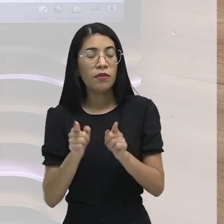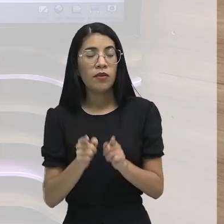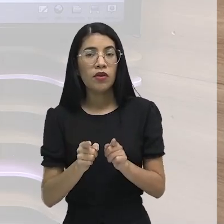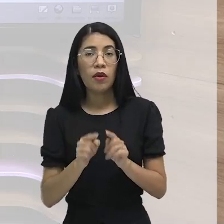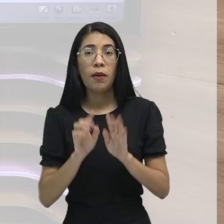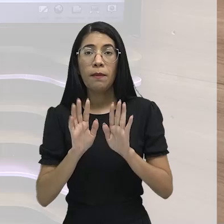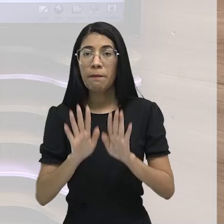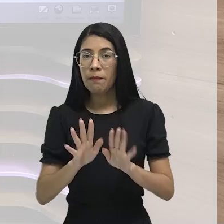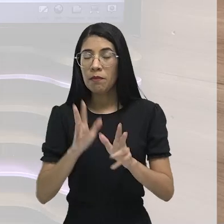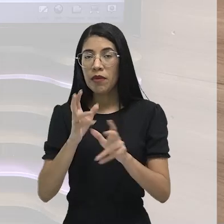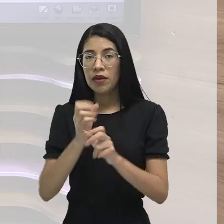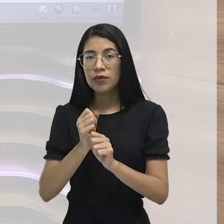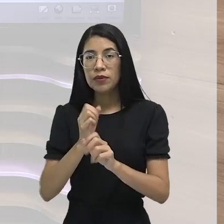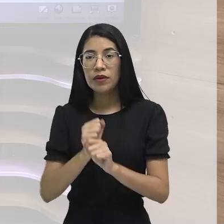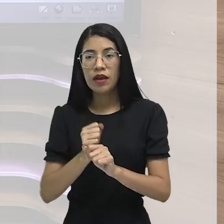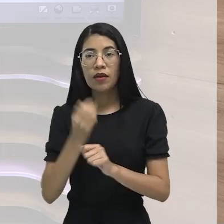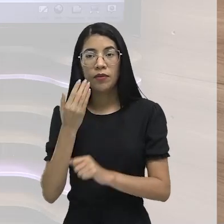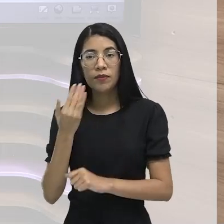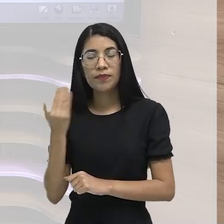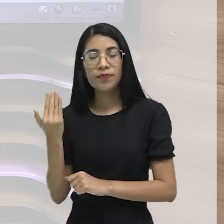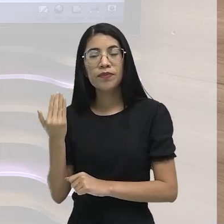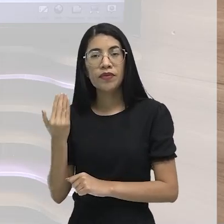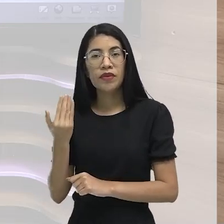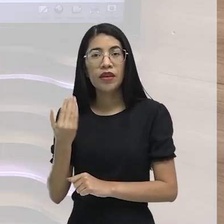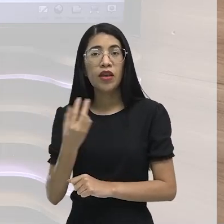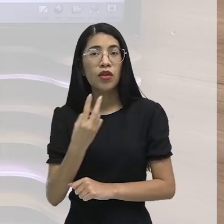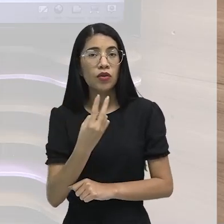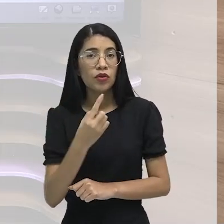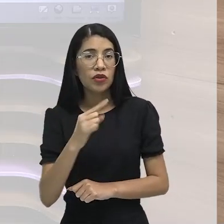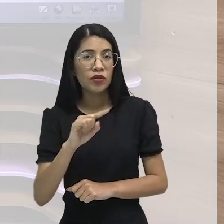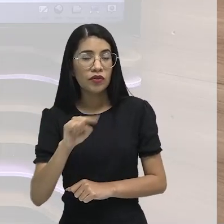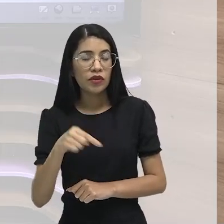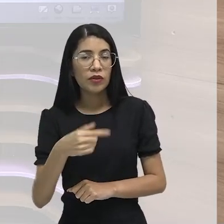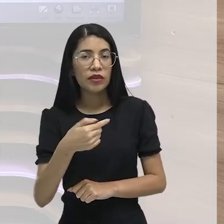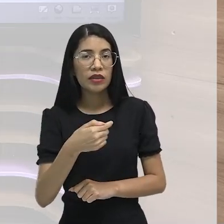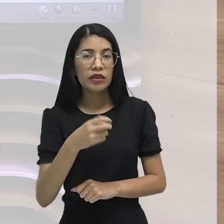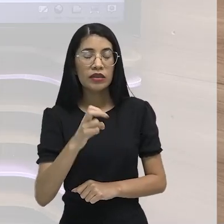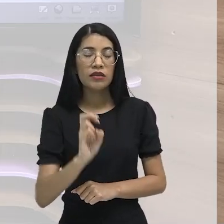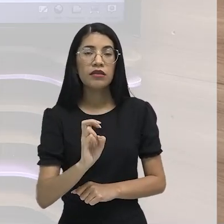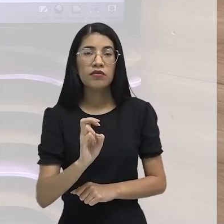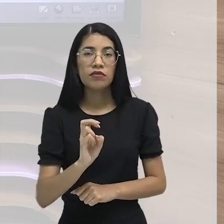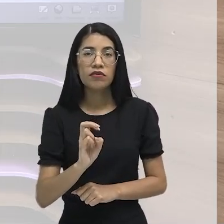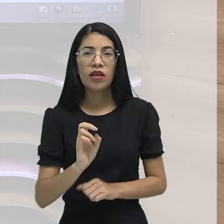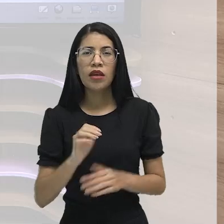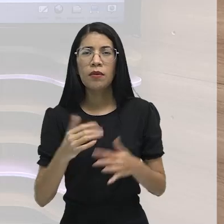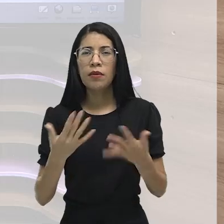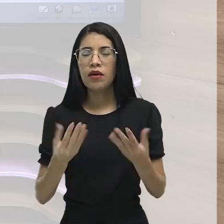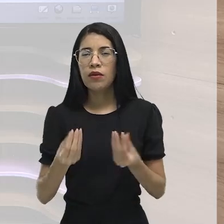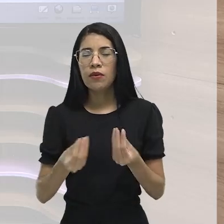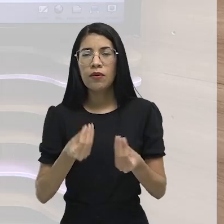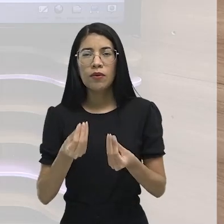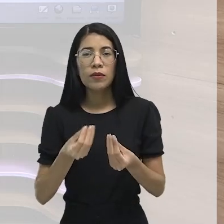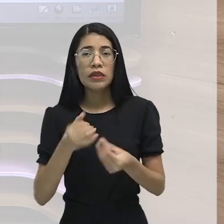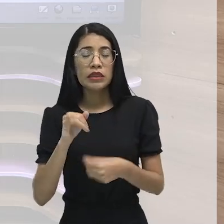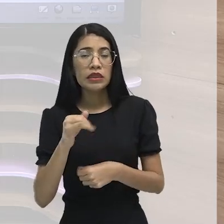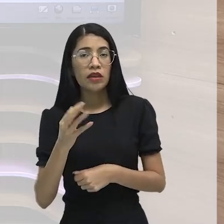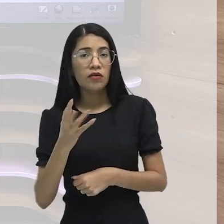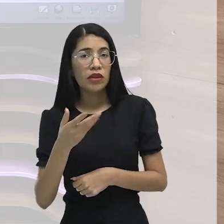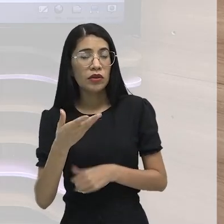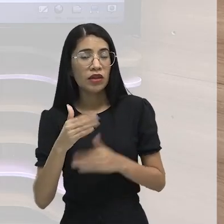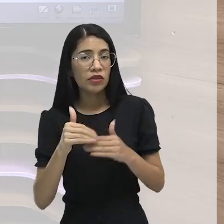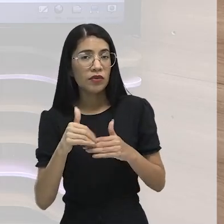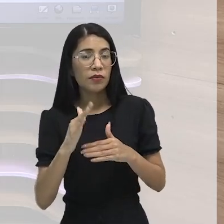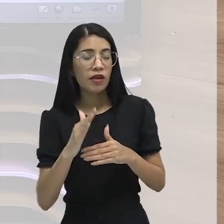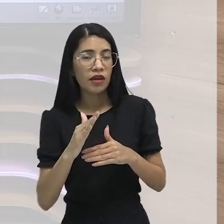meu cálculo que eu fiz, olha quanto foi que deu. 2,75. Como é que pode, né? Se eu aumentei a